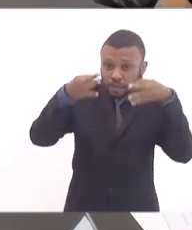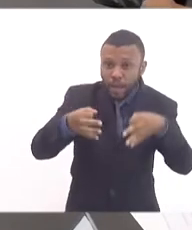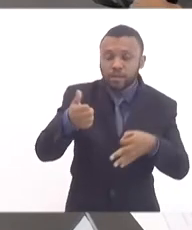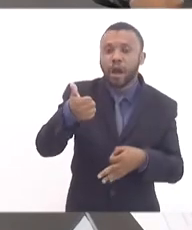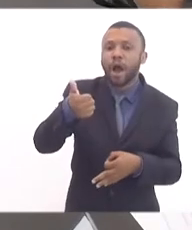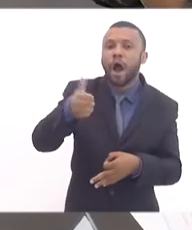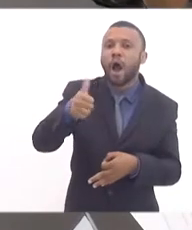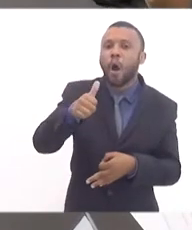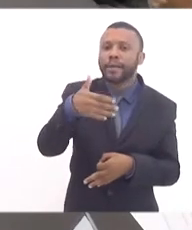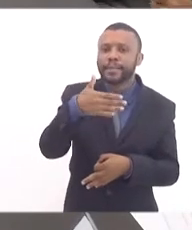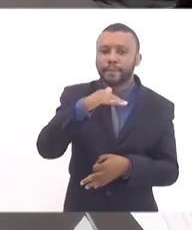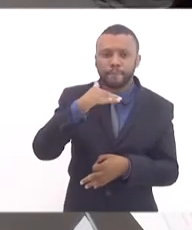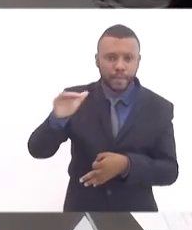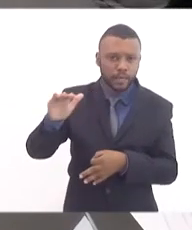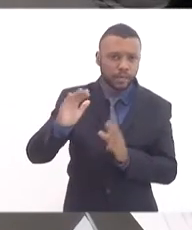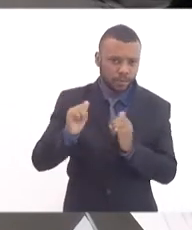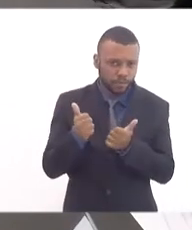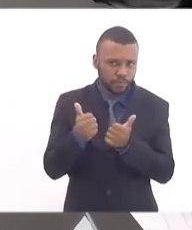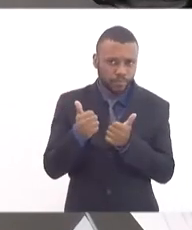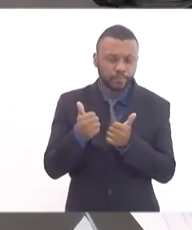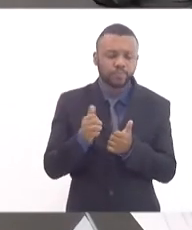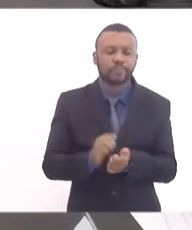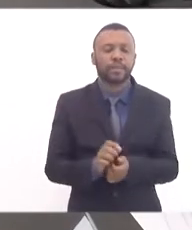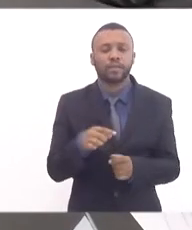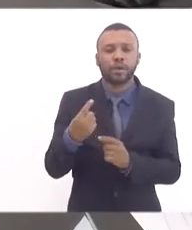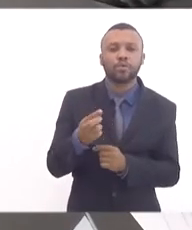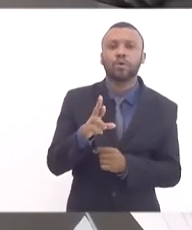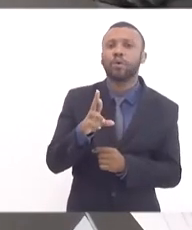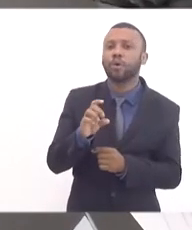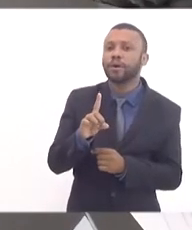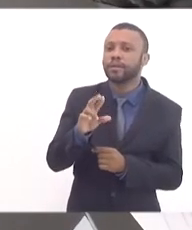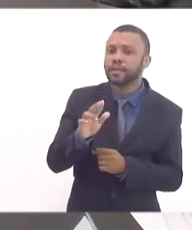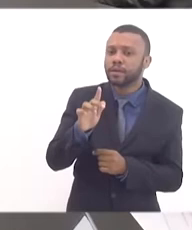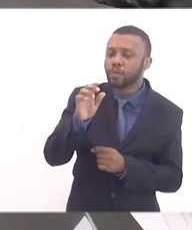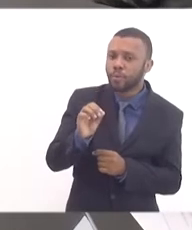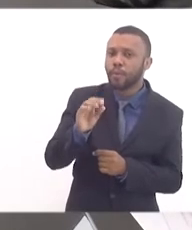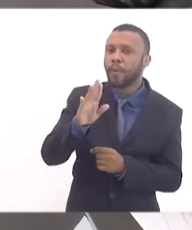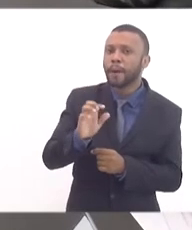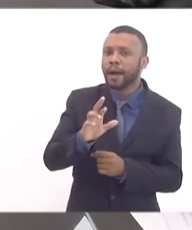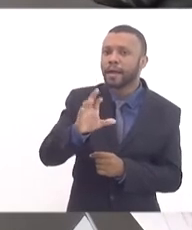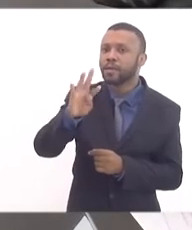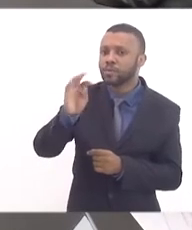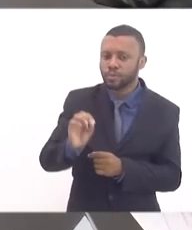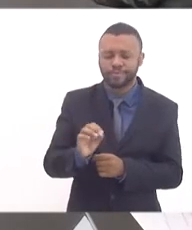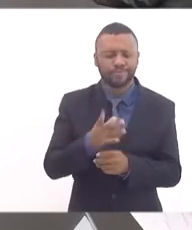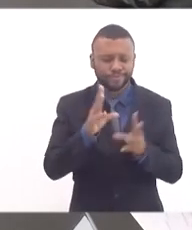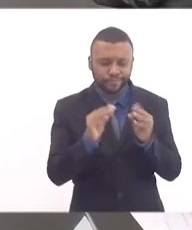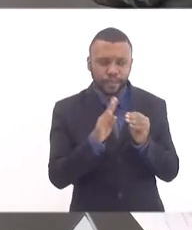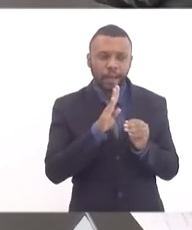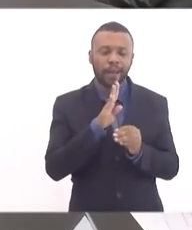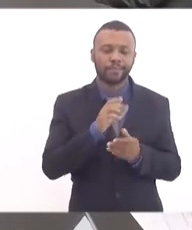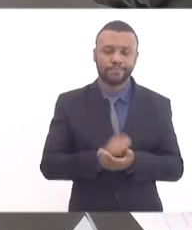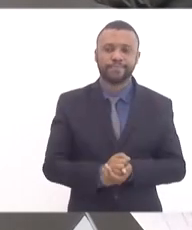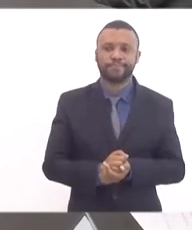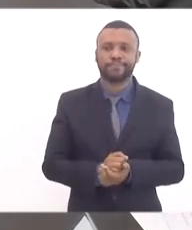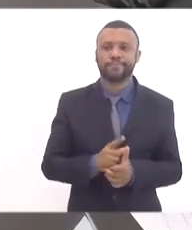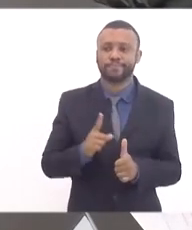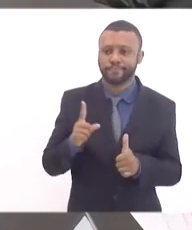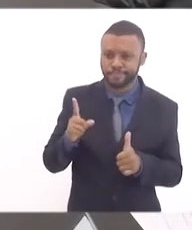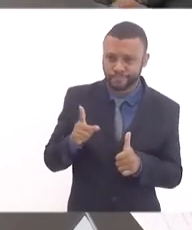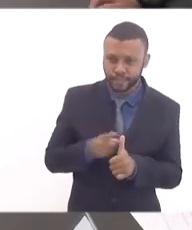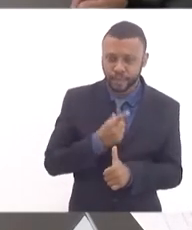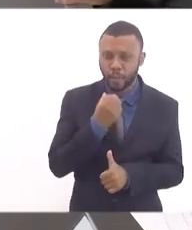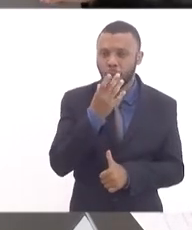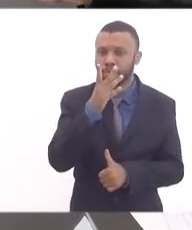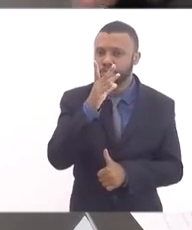favor e quero ver se o nosso Rodrigo Barreto em da faz o da pala da mentira bom dia a